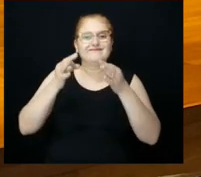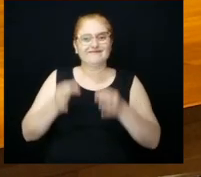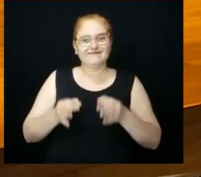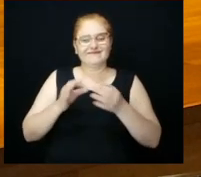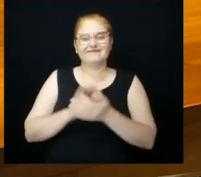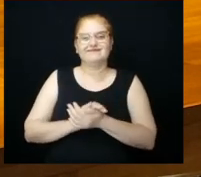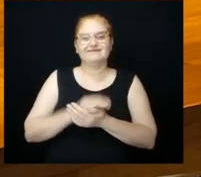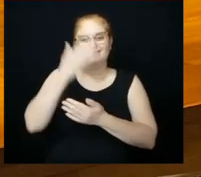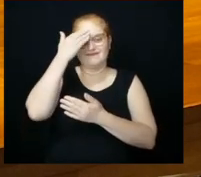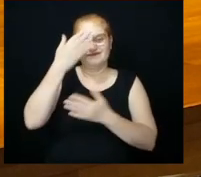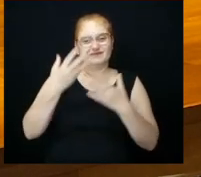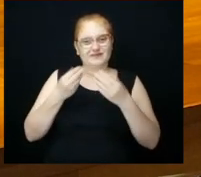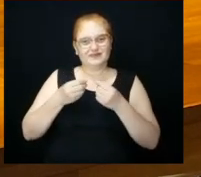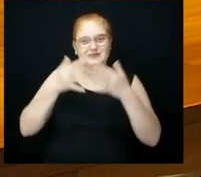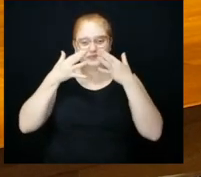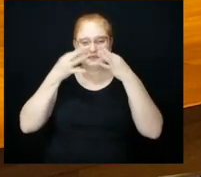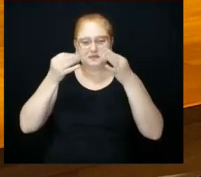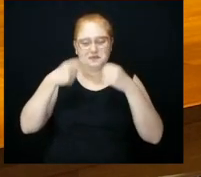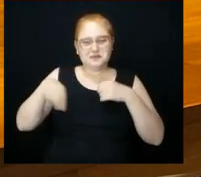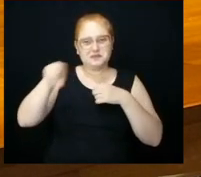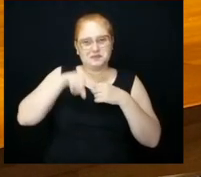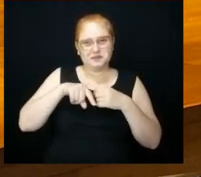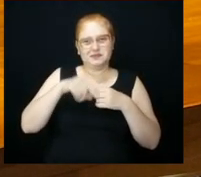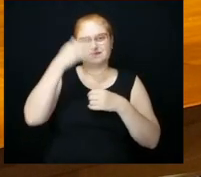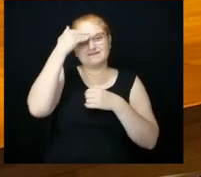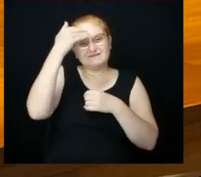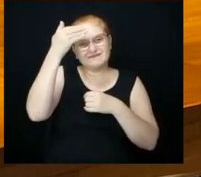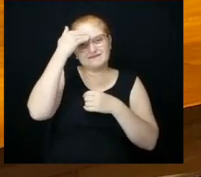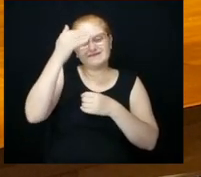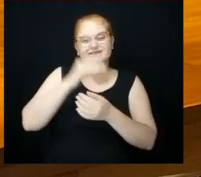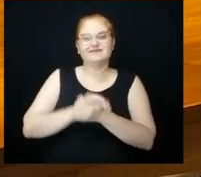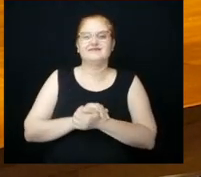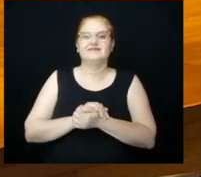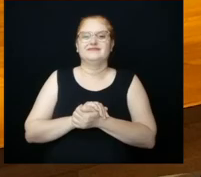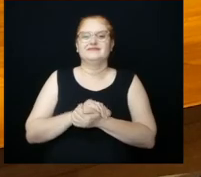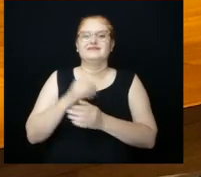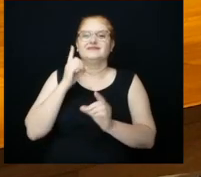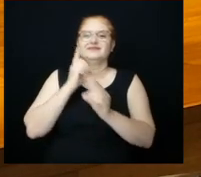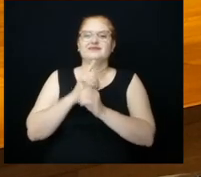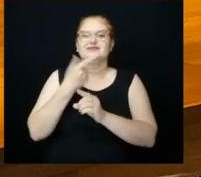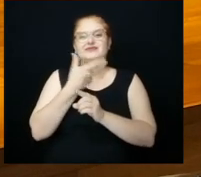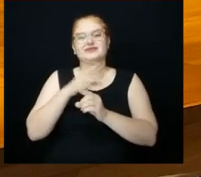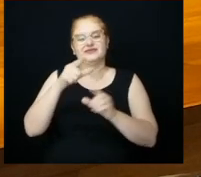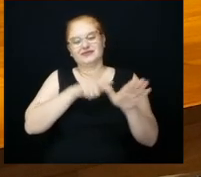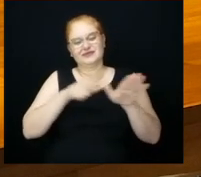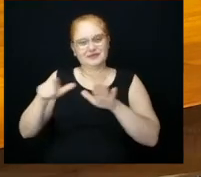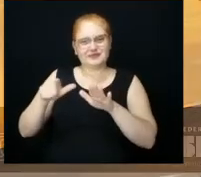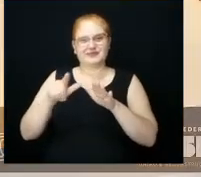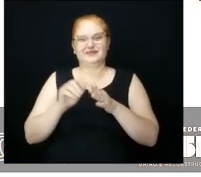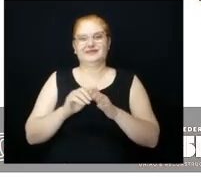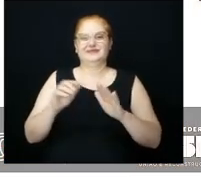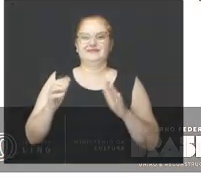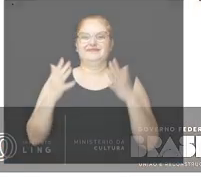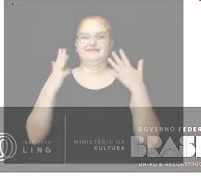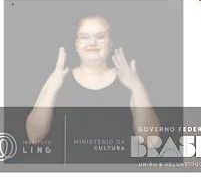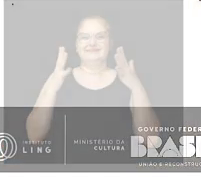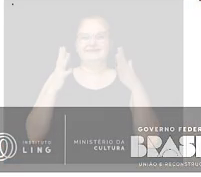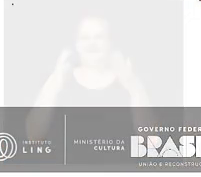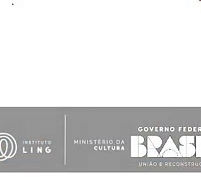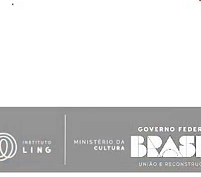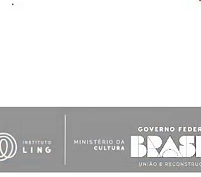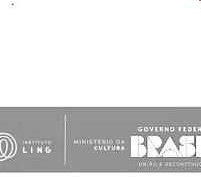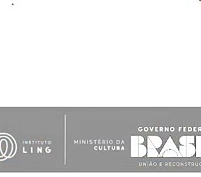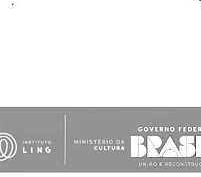Certo? Agradeço muito a atenção de vocês, muito obrigada, e nós nos encontramos então semana que vem.